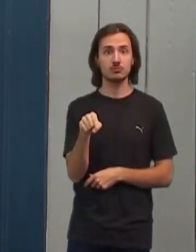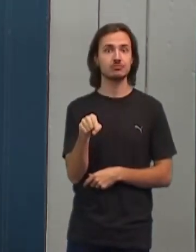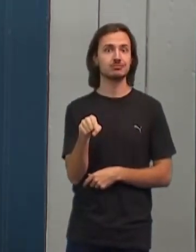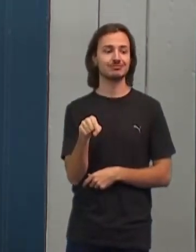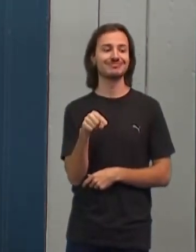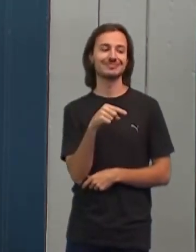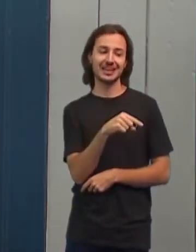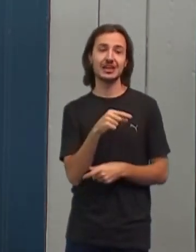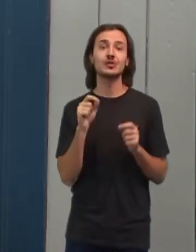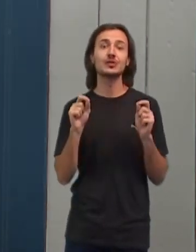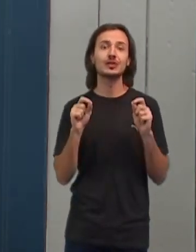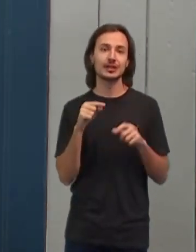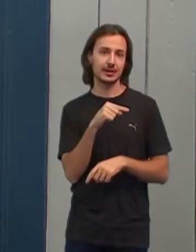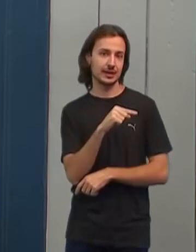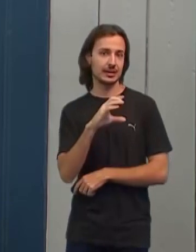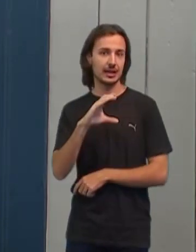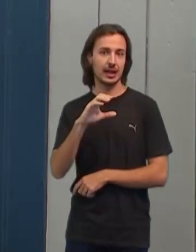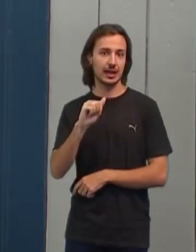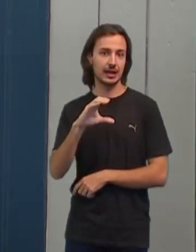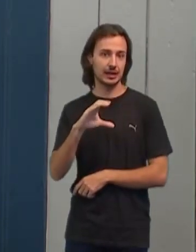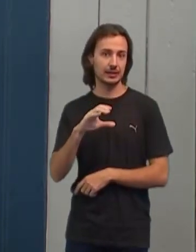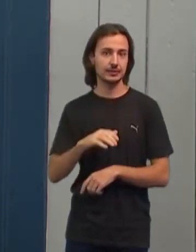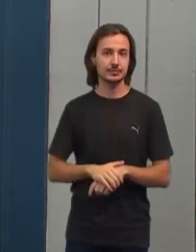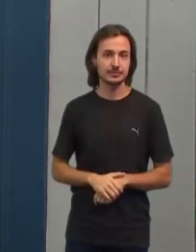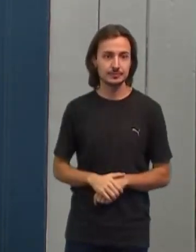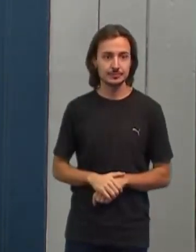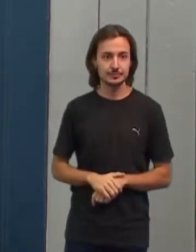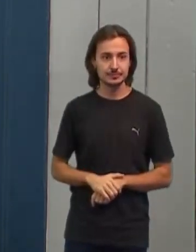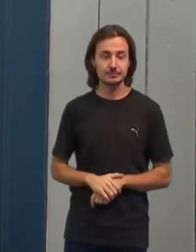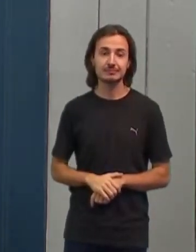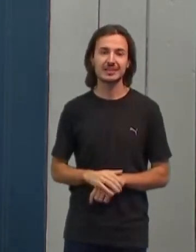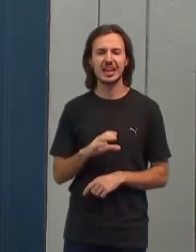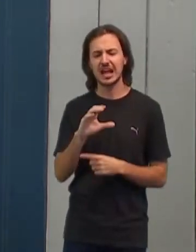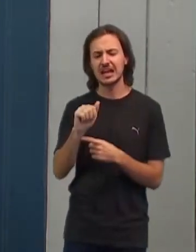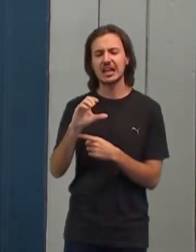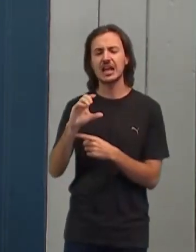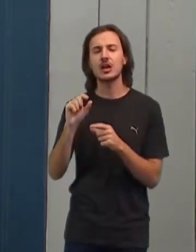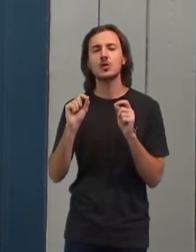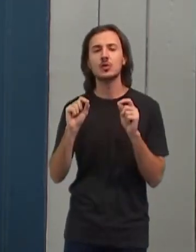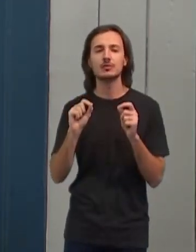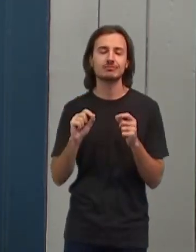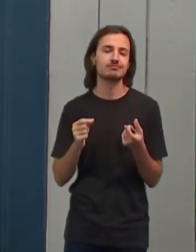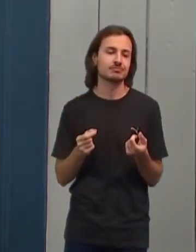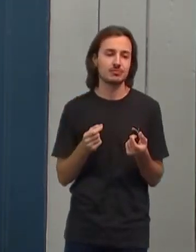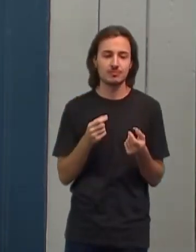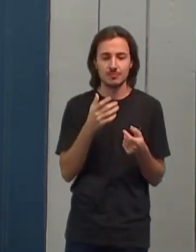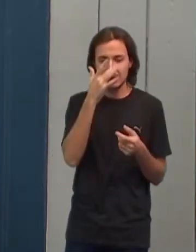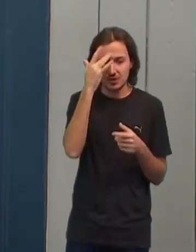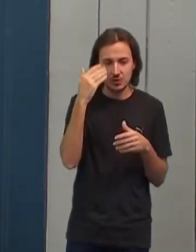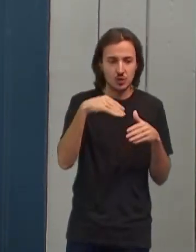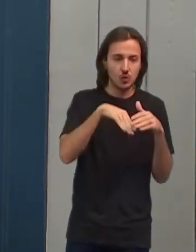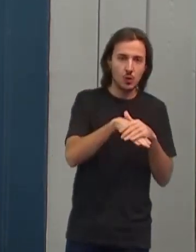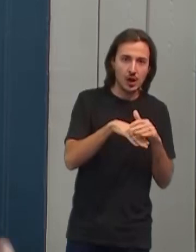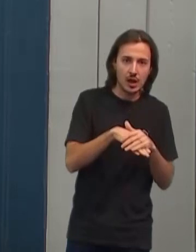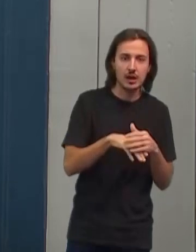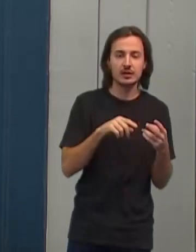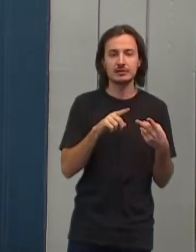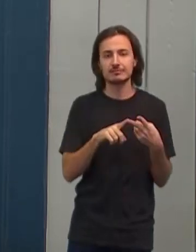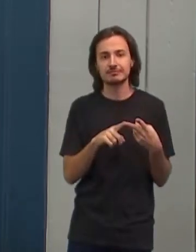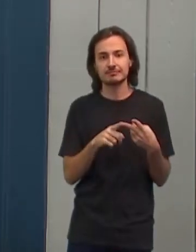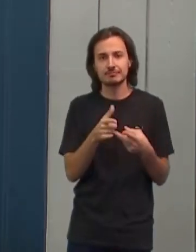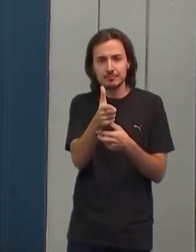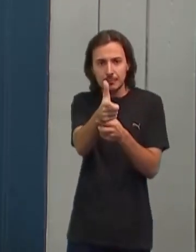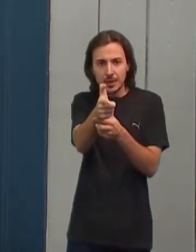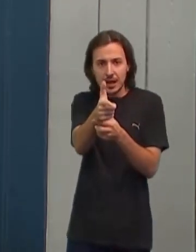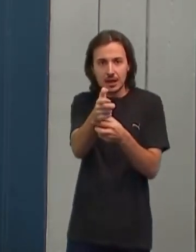CAC. Né? O que é o CAC? Colecionadores, atiradores e caçadores. Então, falo aqui com muita